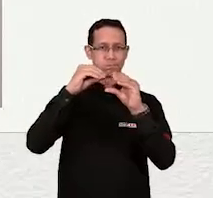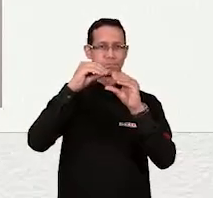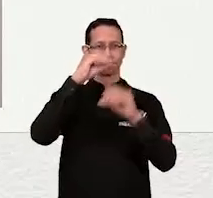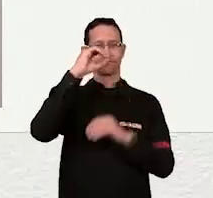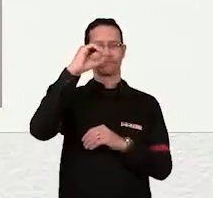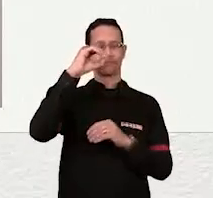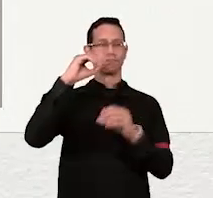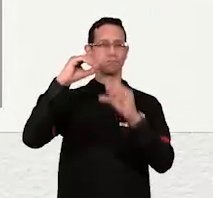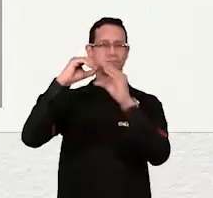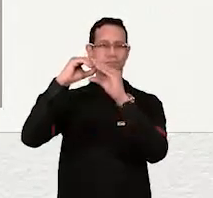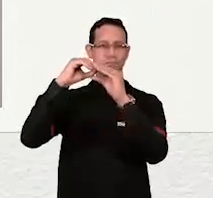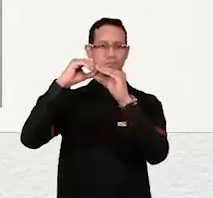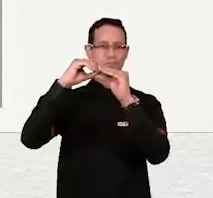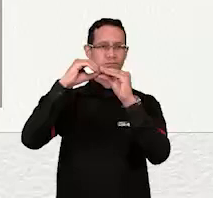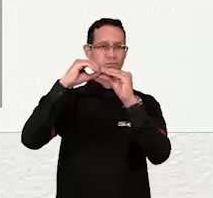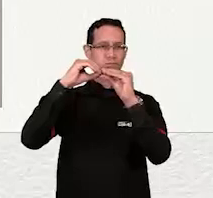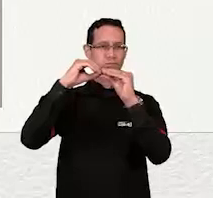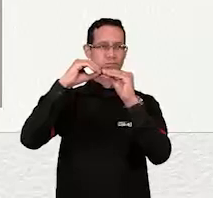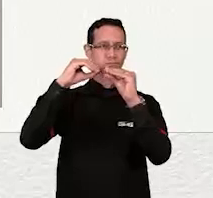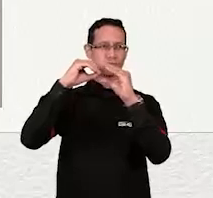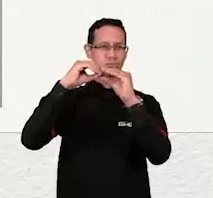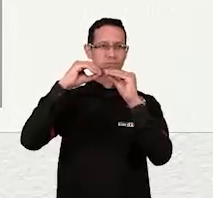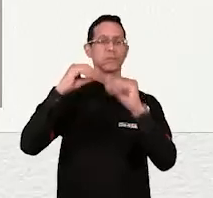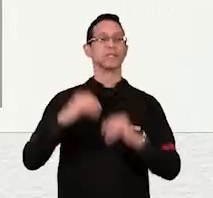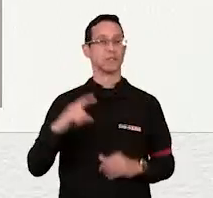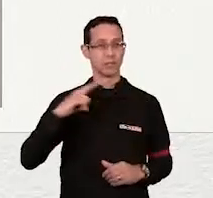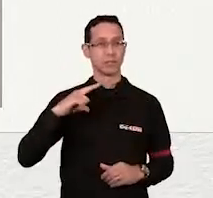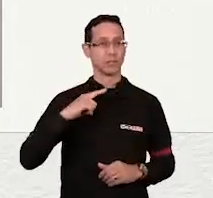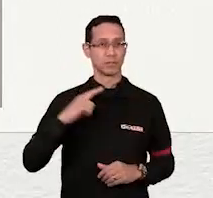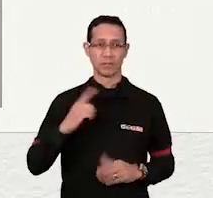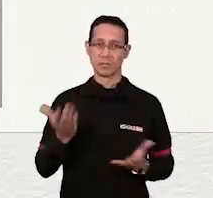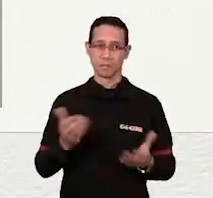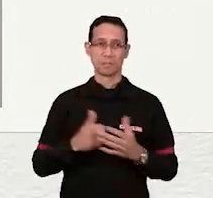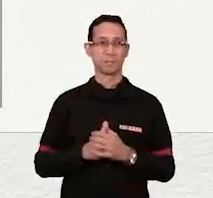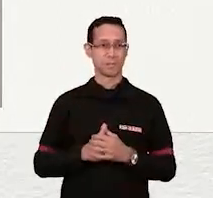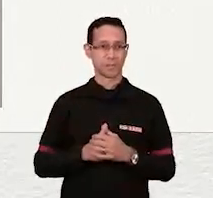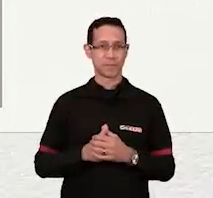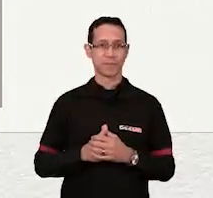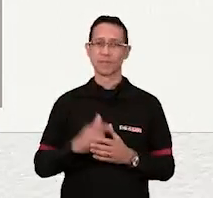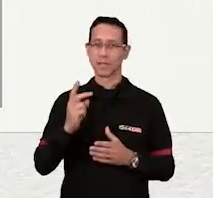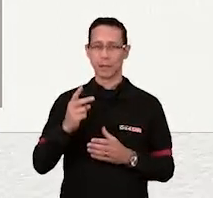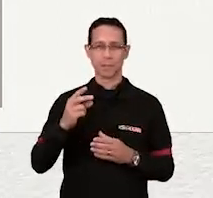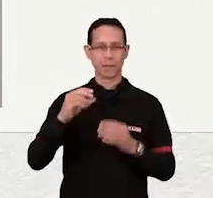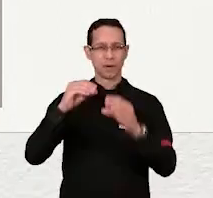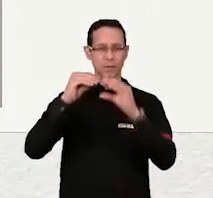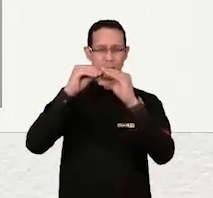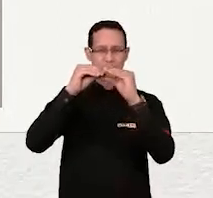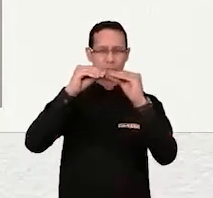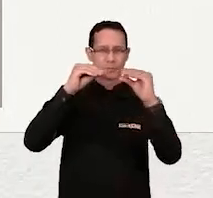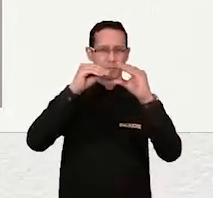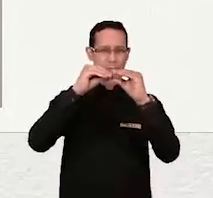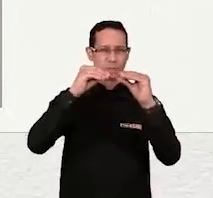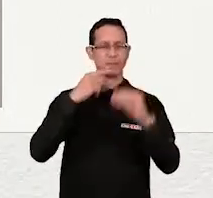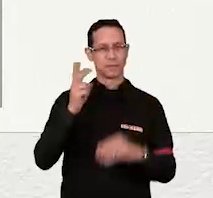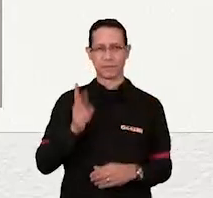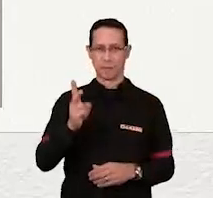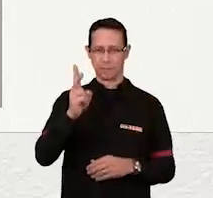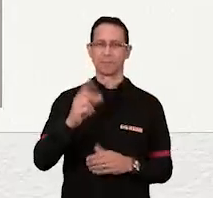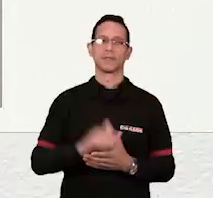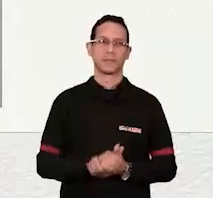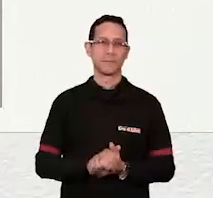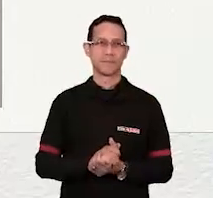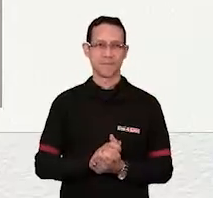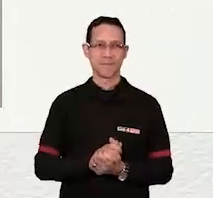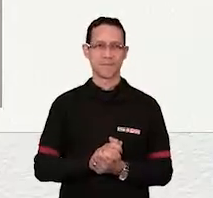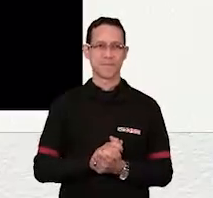uma planta trepadeira, subindo pela parede do conduto. Mas a base dele é sempre fininha, na esmagadora maioria das vezes.